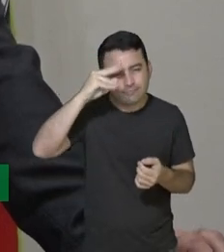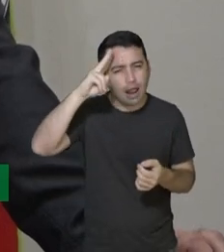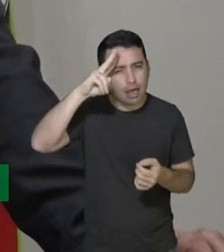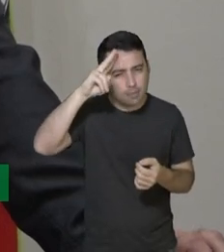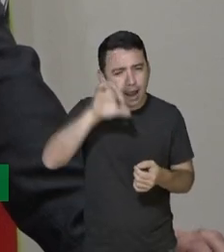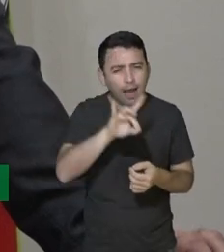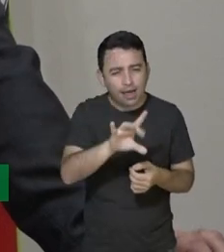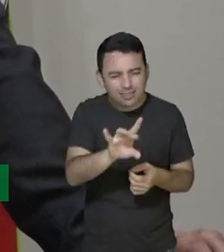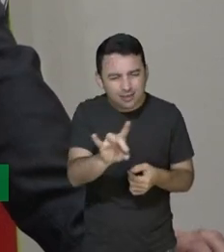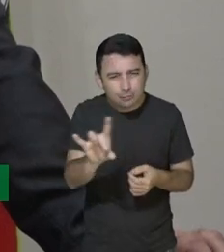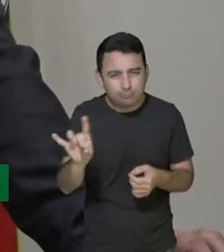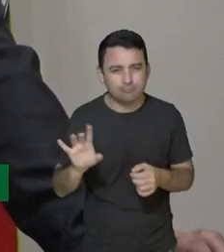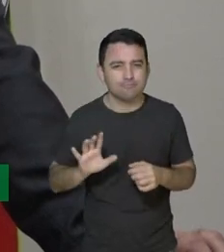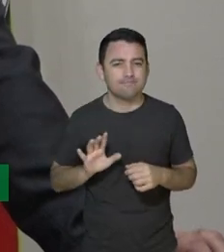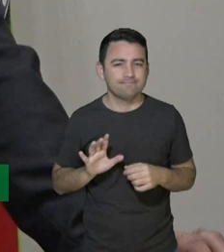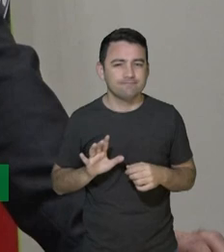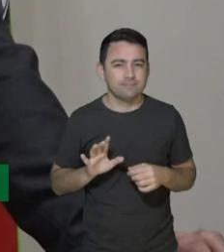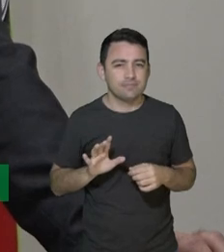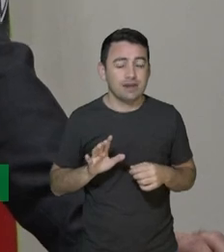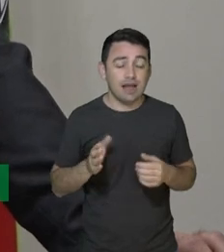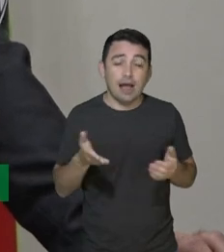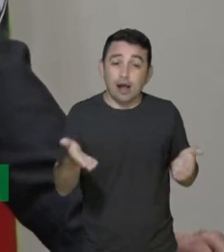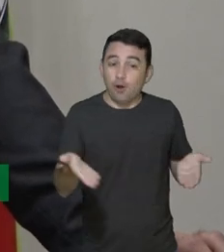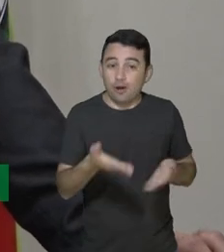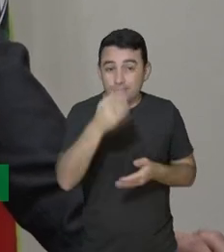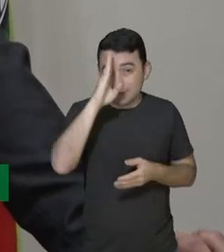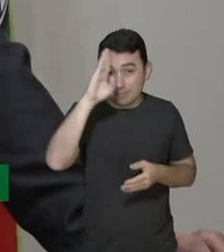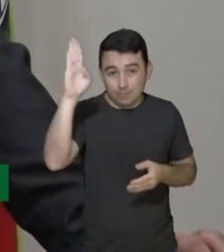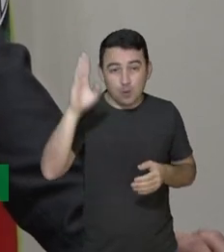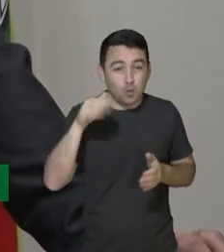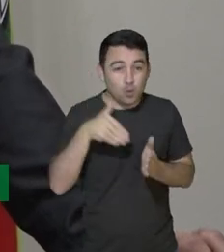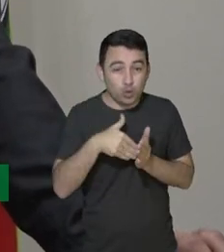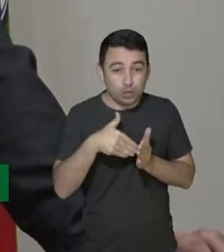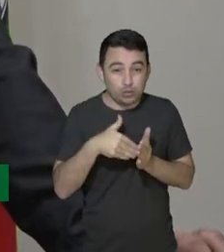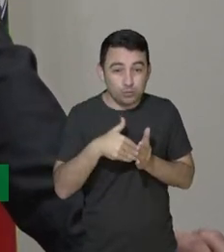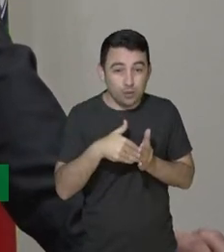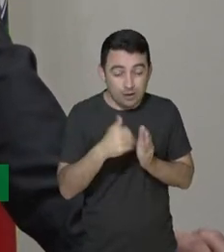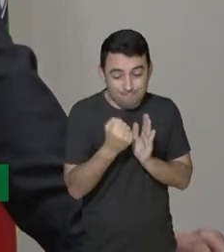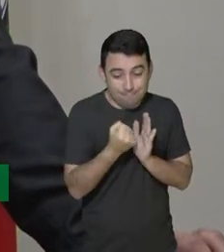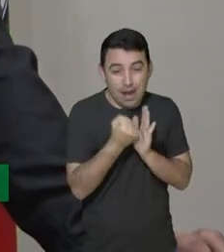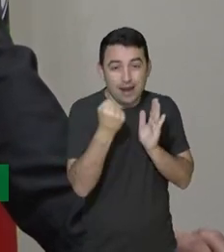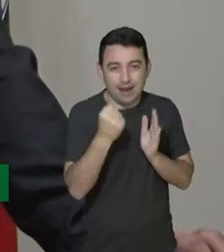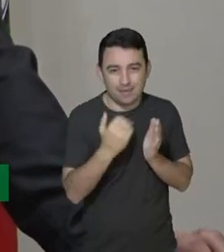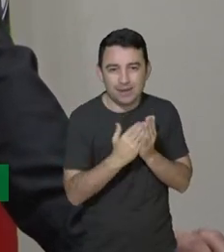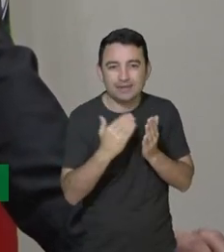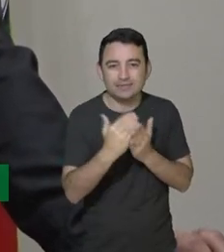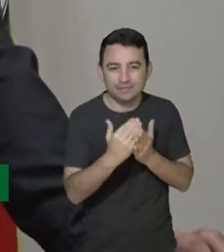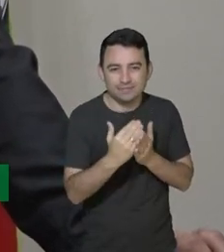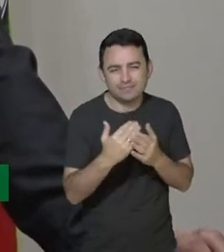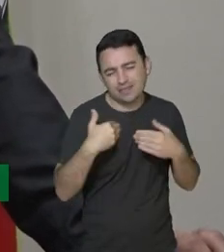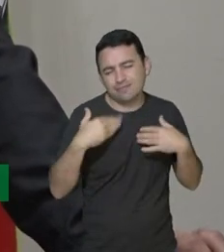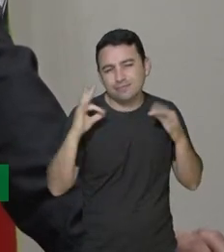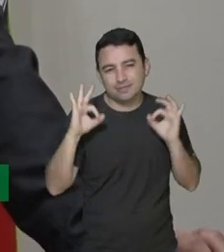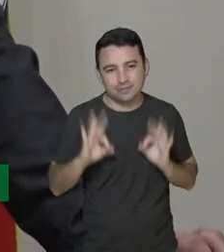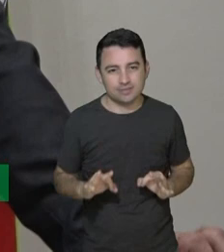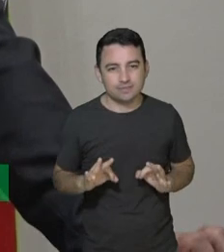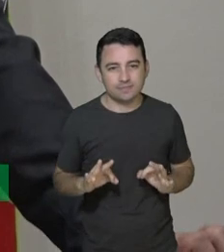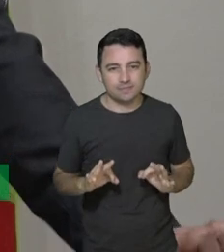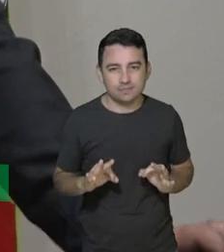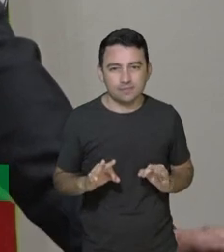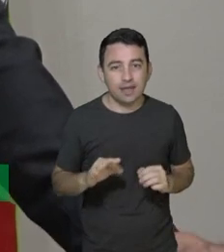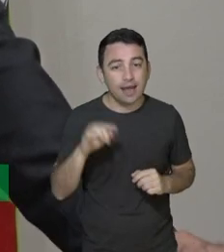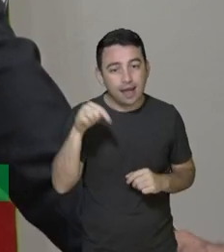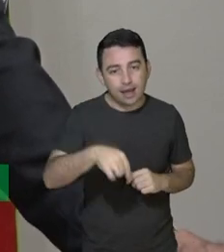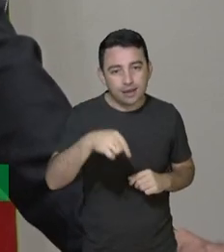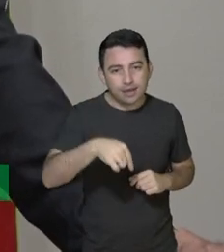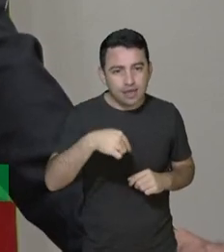um, principalmente agora, dos últimos, que fica mais marcado. Tenho certeza que aqui sai